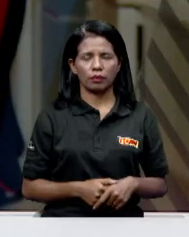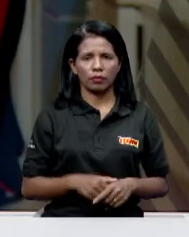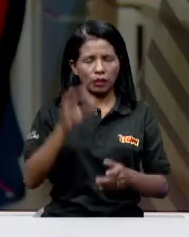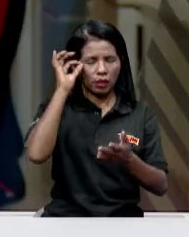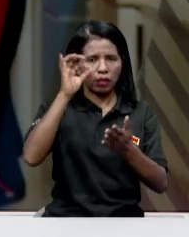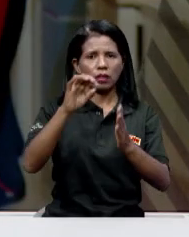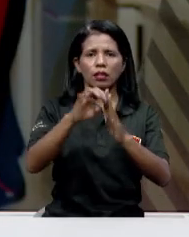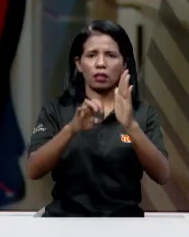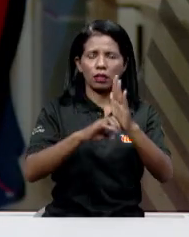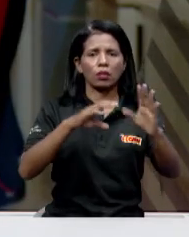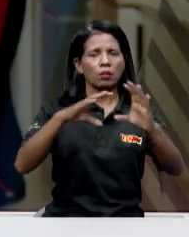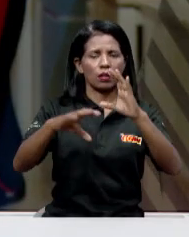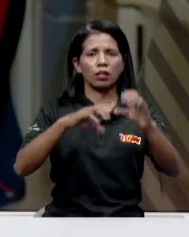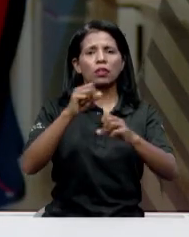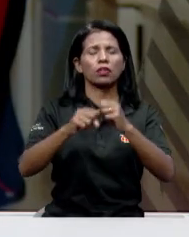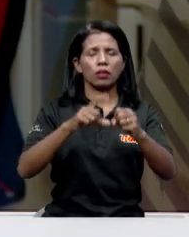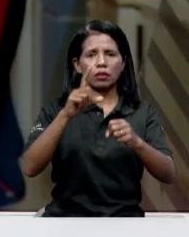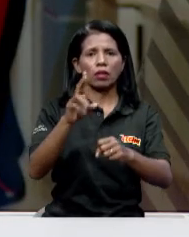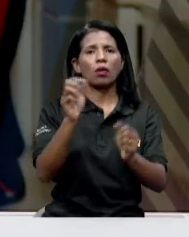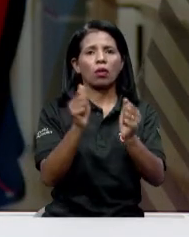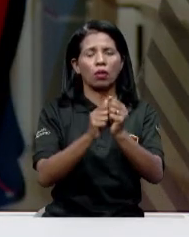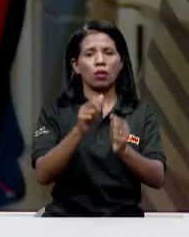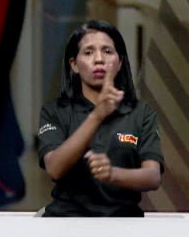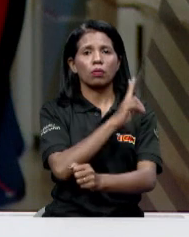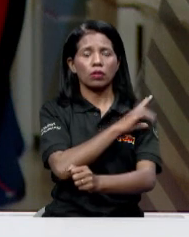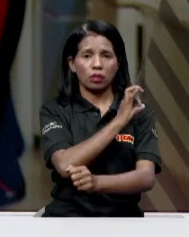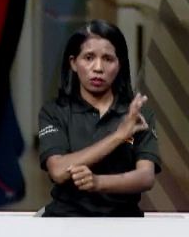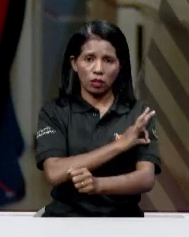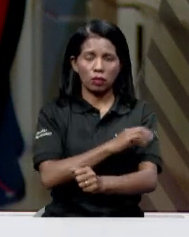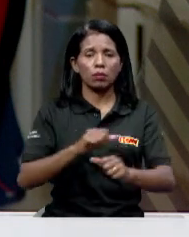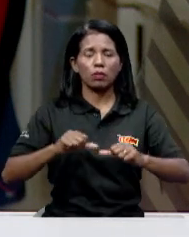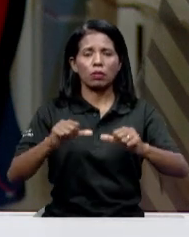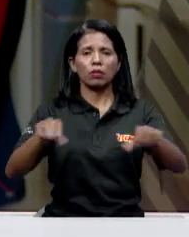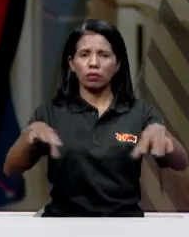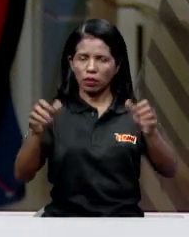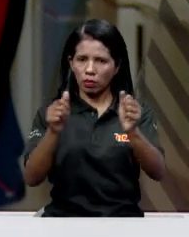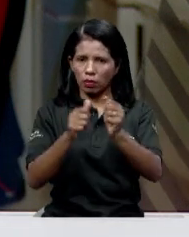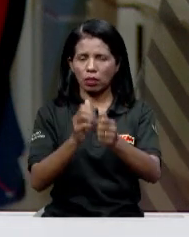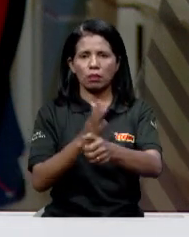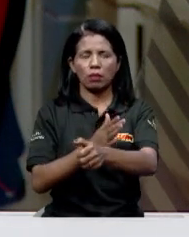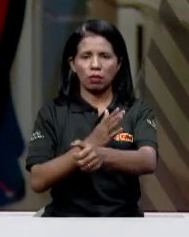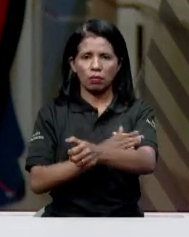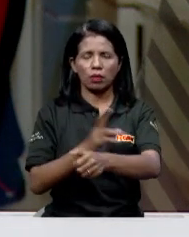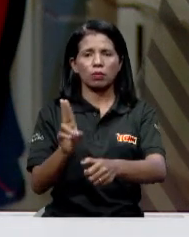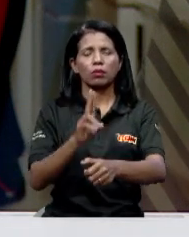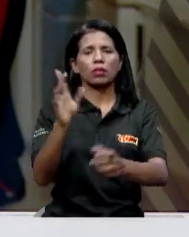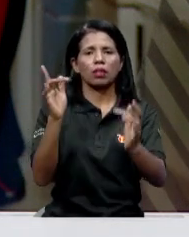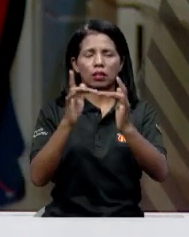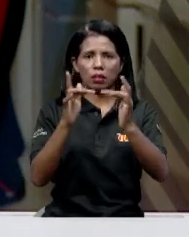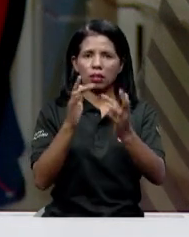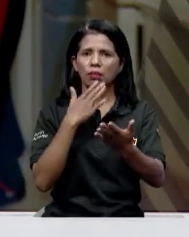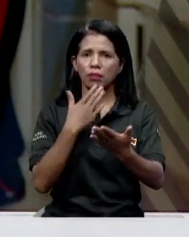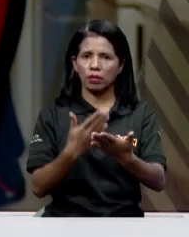Secretaria de Estado de Comunicação Social, ou UNICEF, se continua a cooperar ou de promover a utilização da internet saudável.